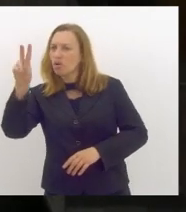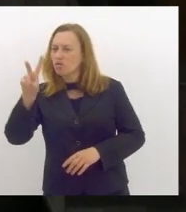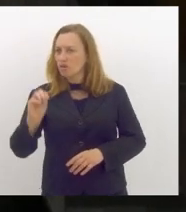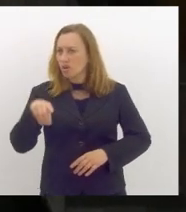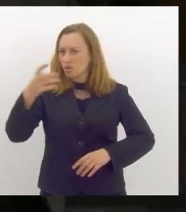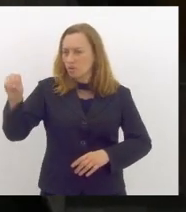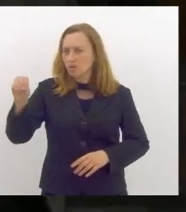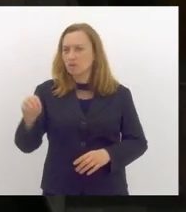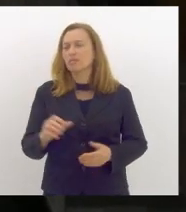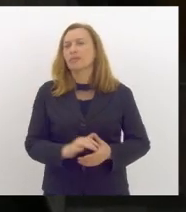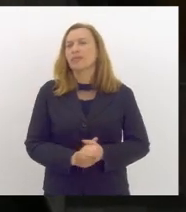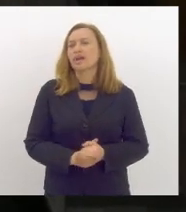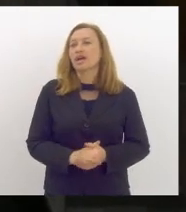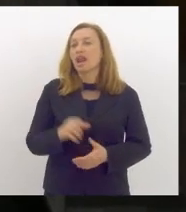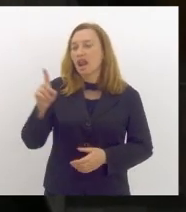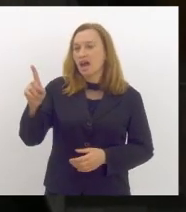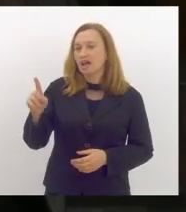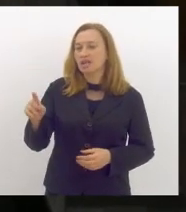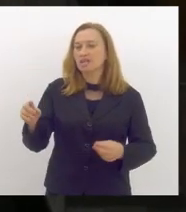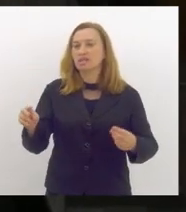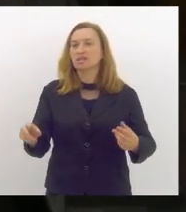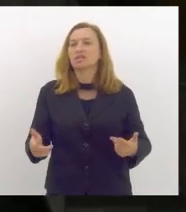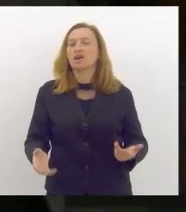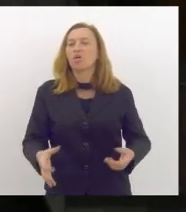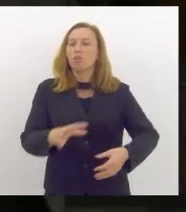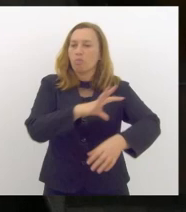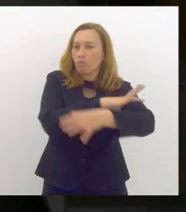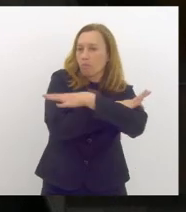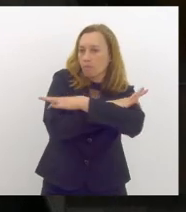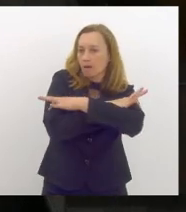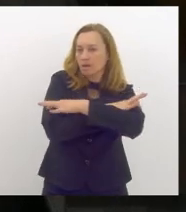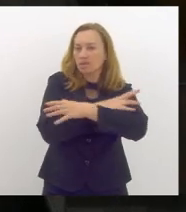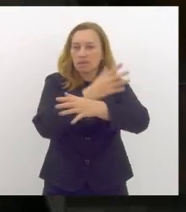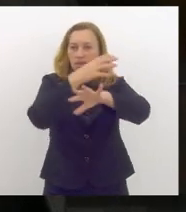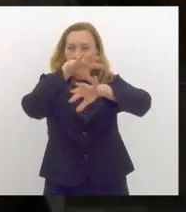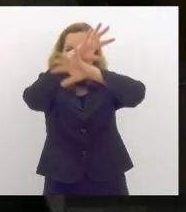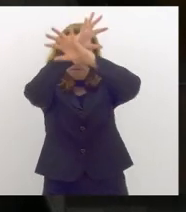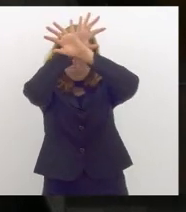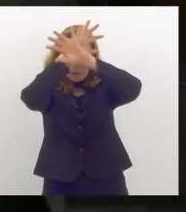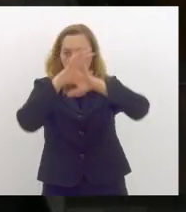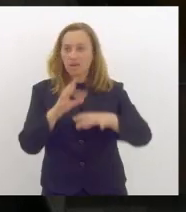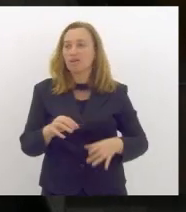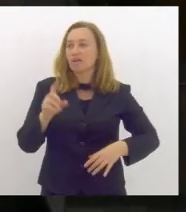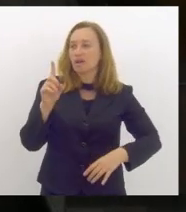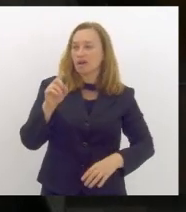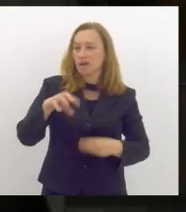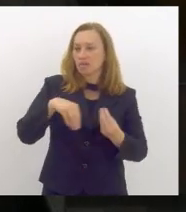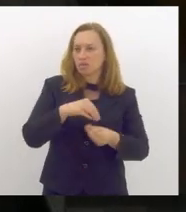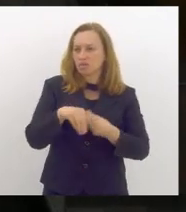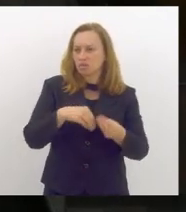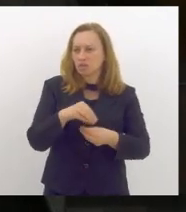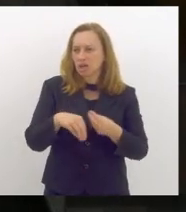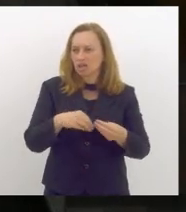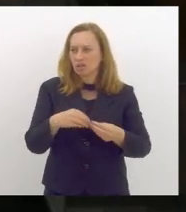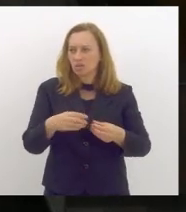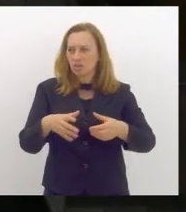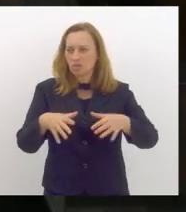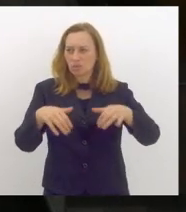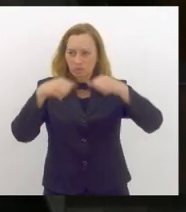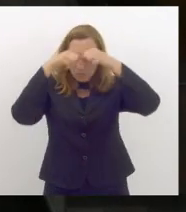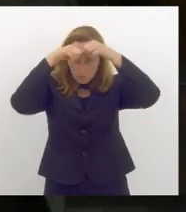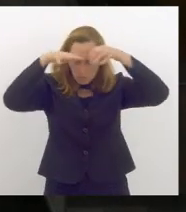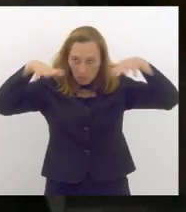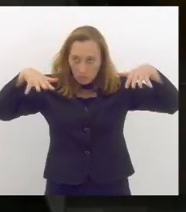porque São Roque lá na umbanda no candomblé é sincretizar é sincretizado com omulú Então dentro da